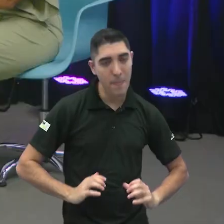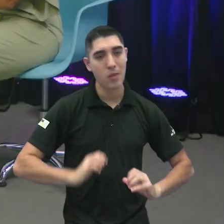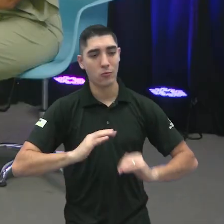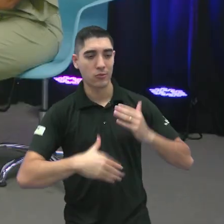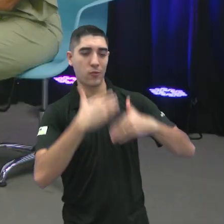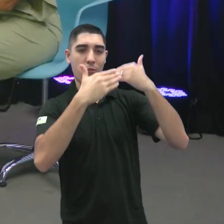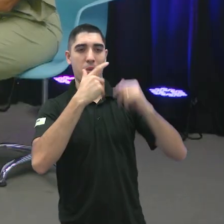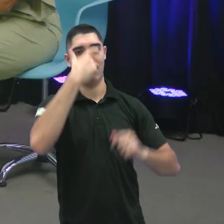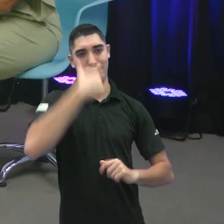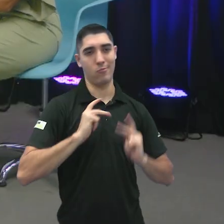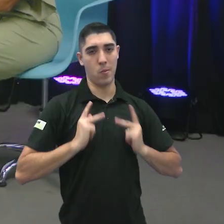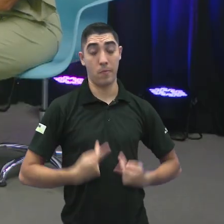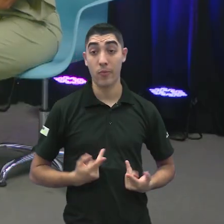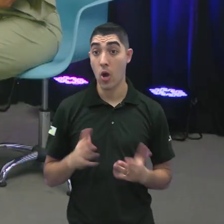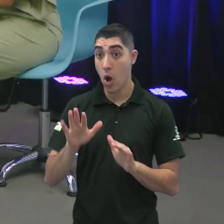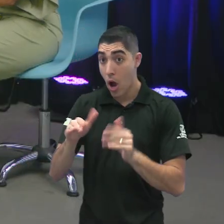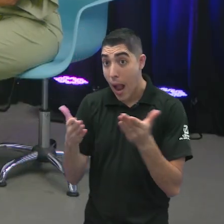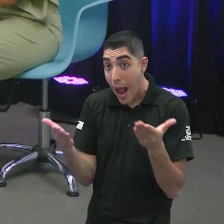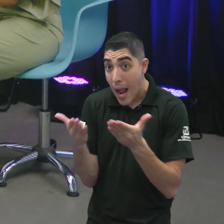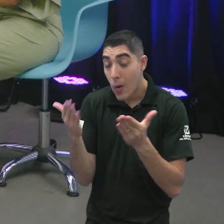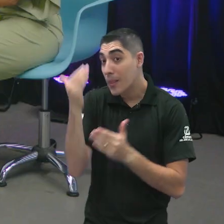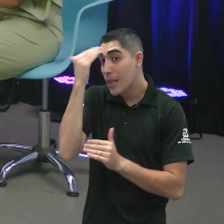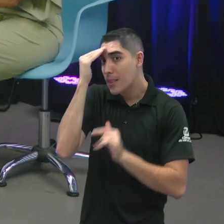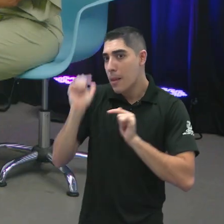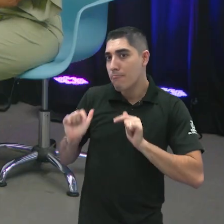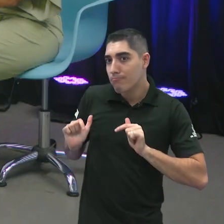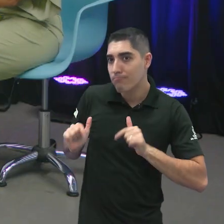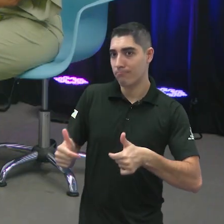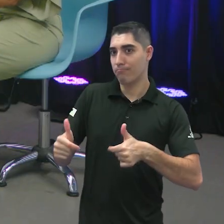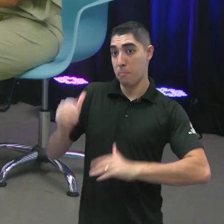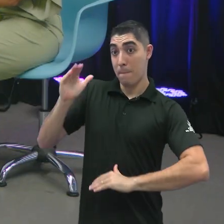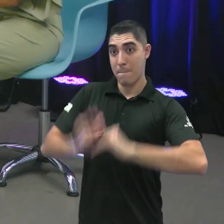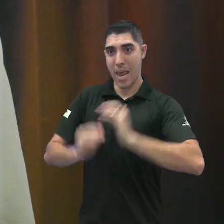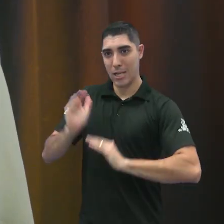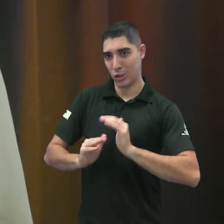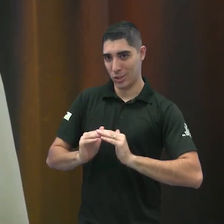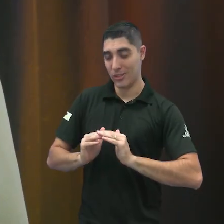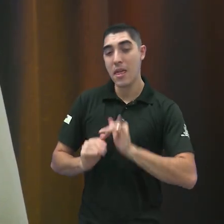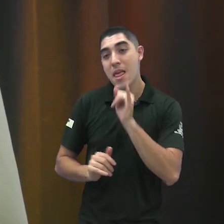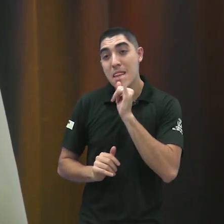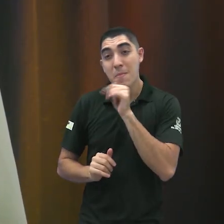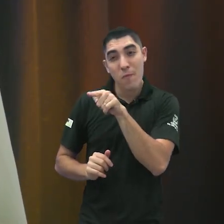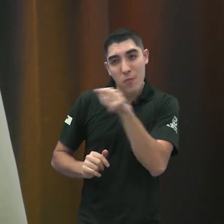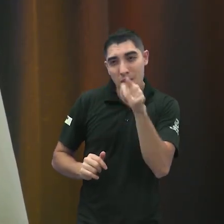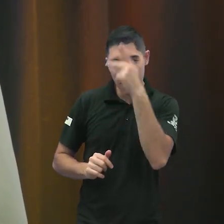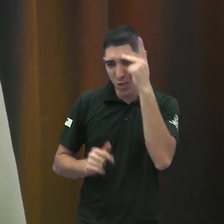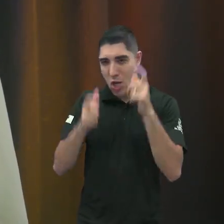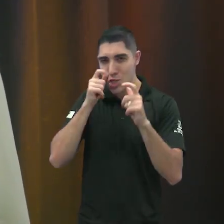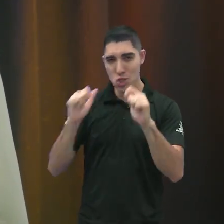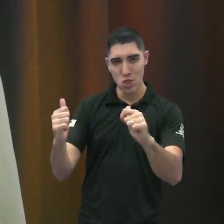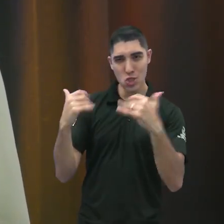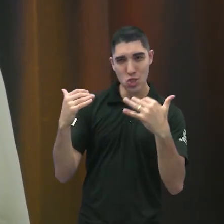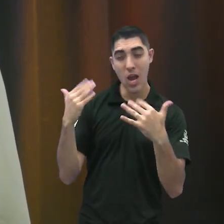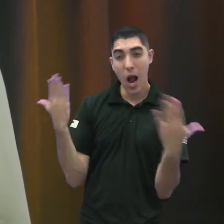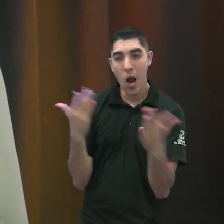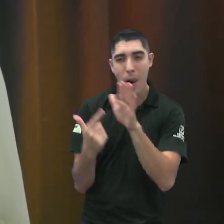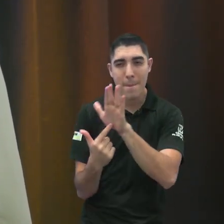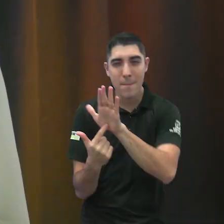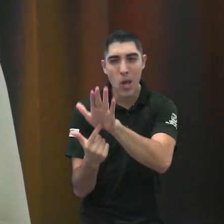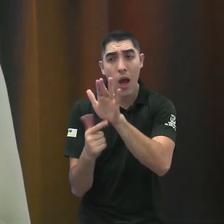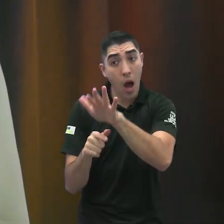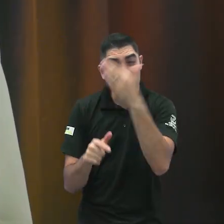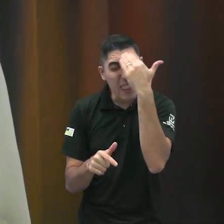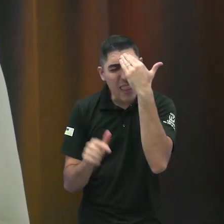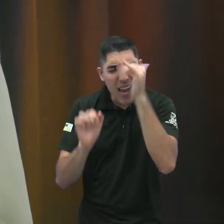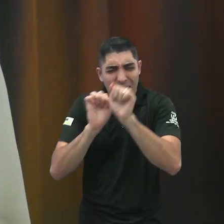Jana, esse momento agora vai ser um momento que é de ação que a gente fala, que a gente pega o pessoal pela mão lá em casa e fala assim, vamos entender o porquê